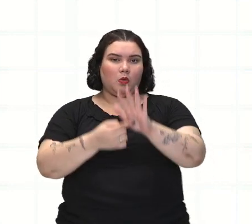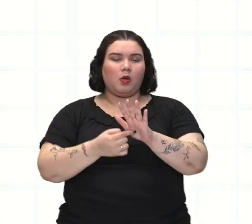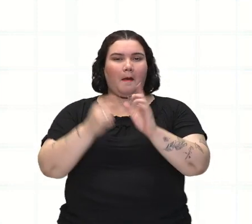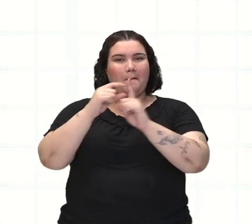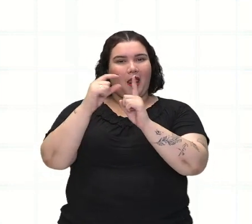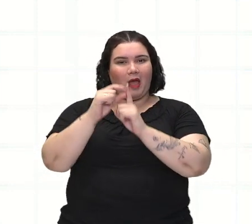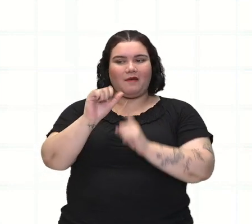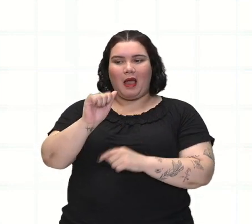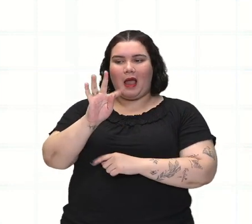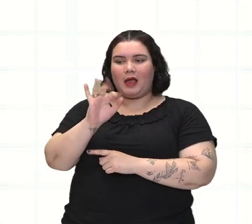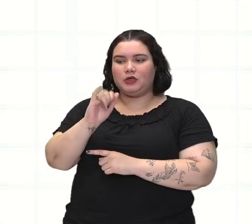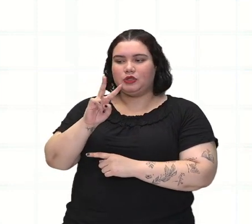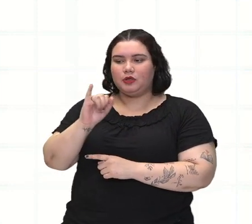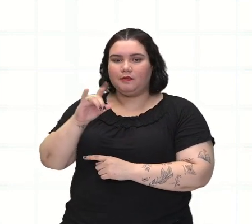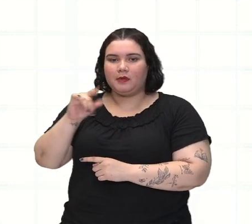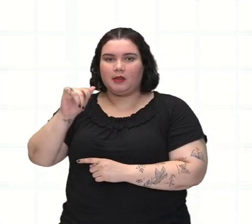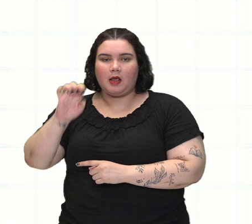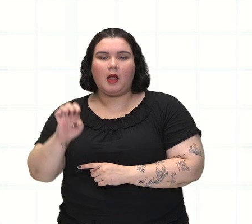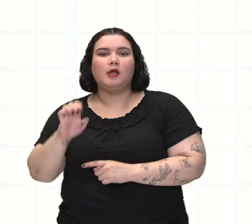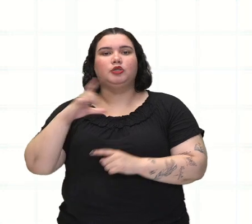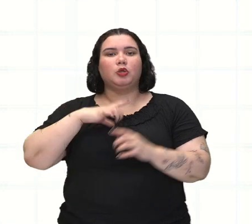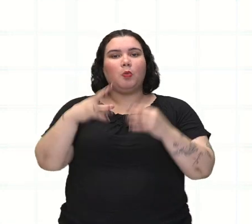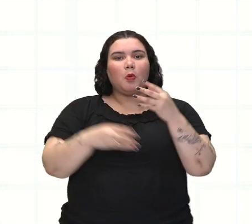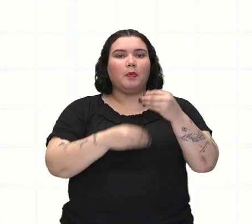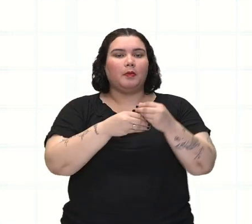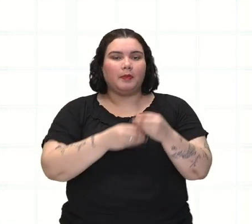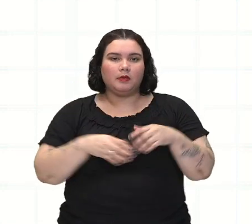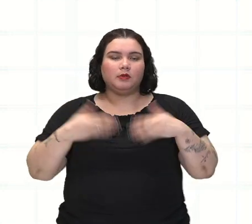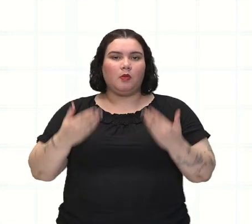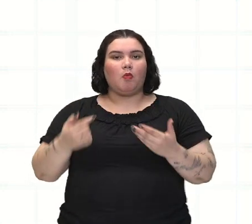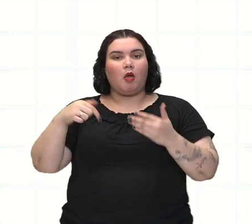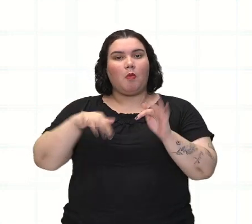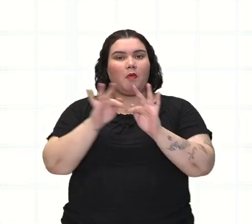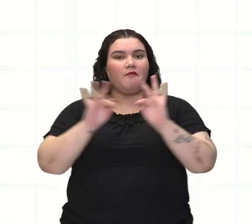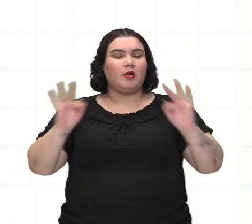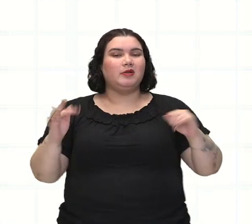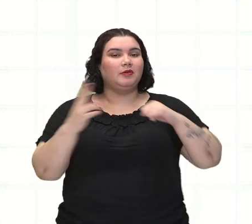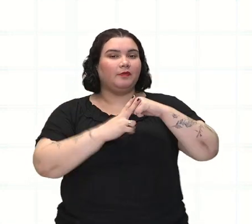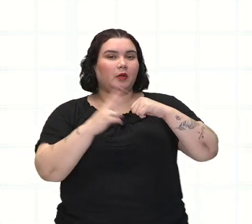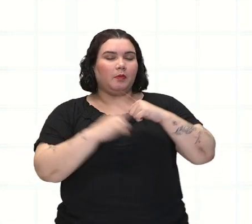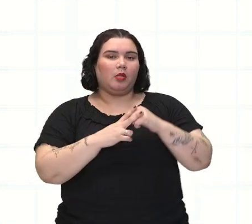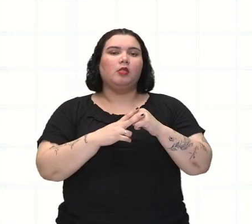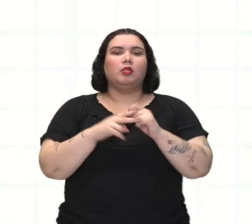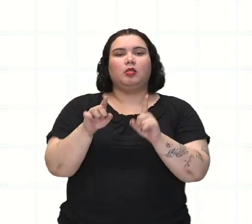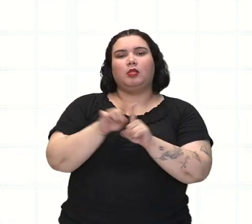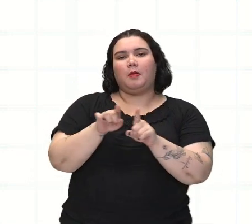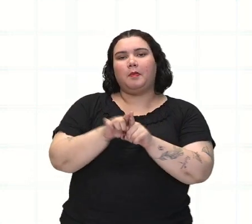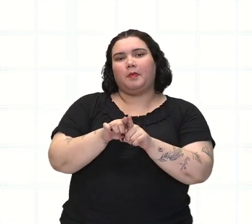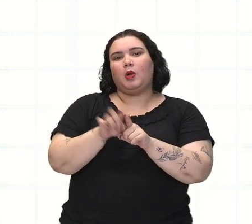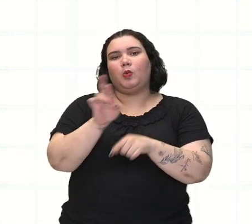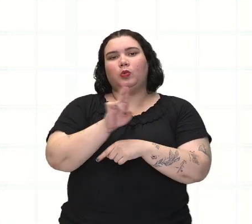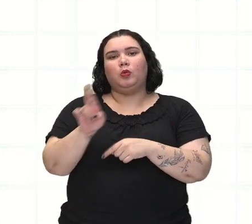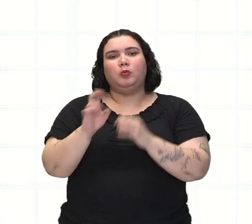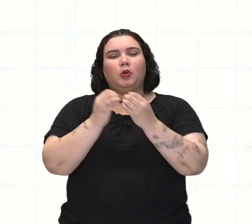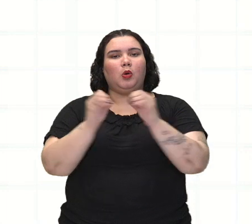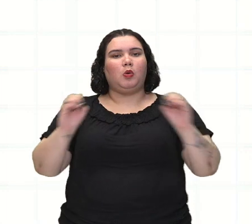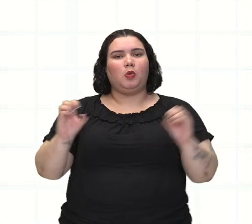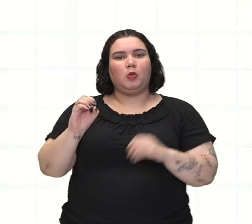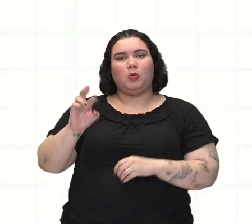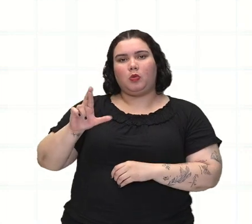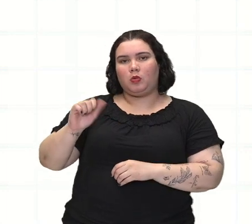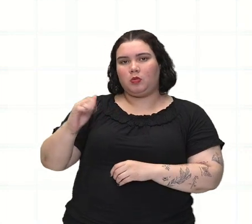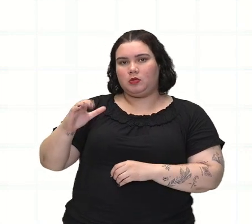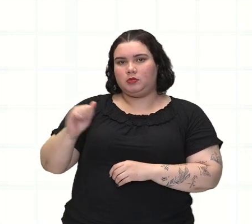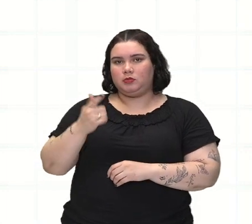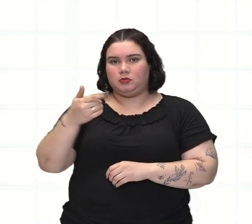transitivo, certinho? Então, nós temos aqui uma frase verbal que também chamamos de oração, apenas